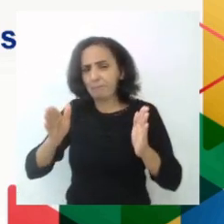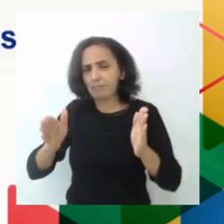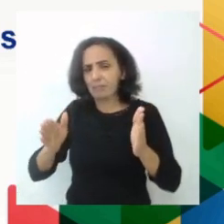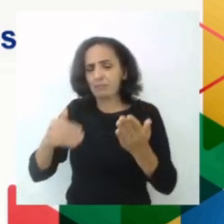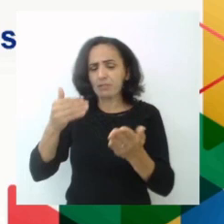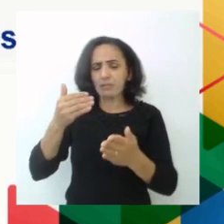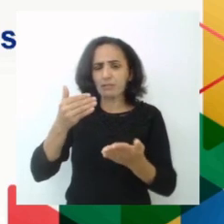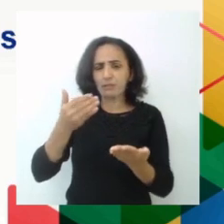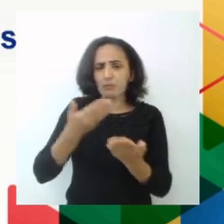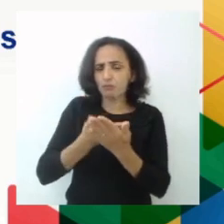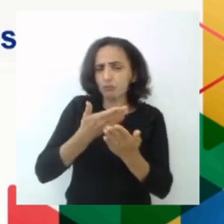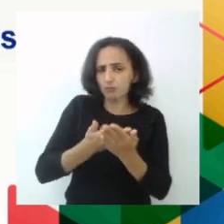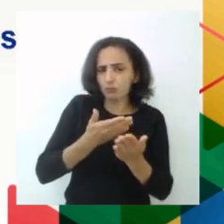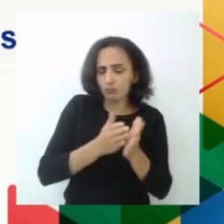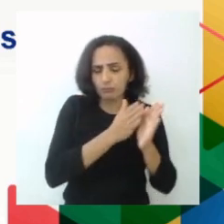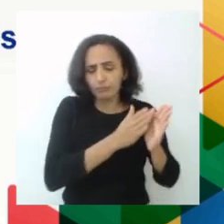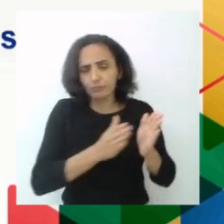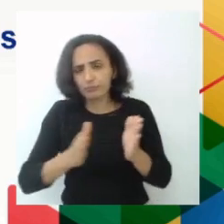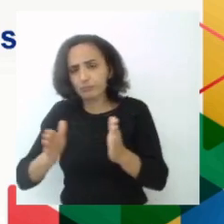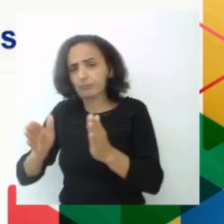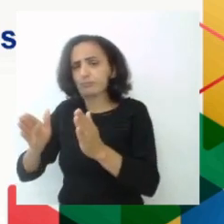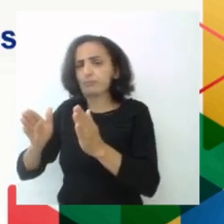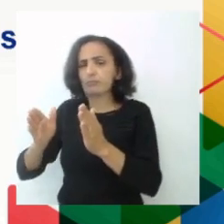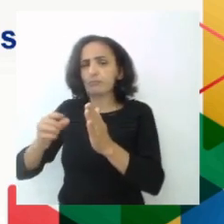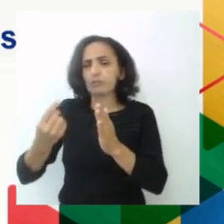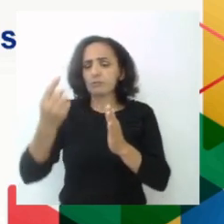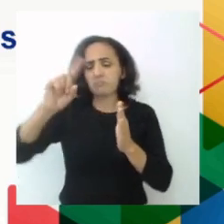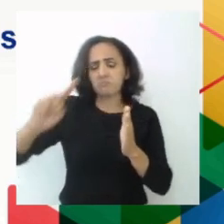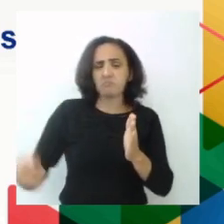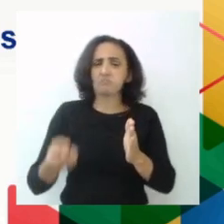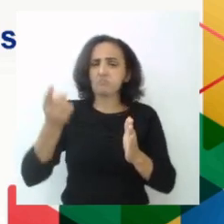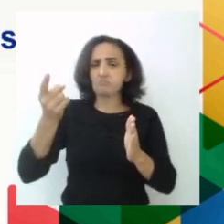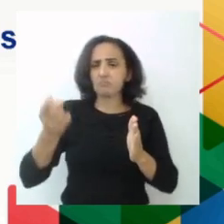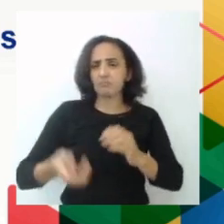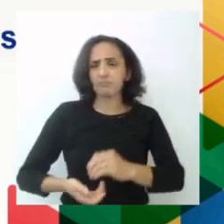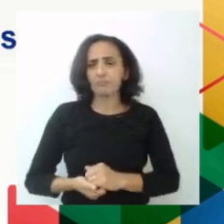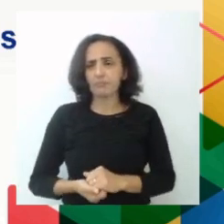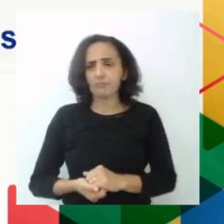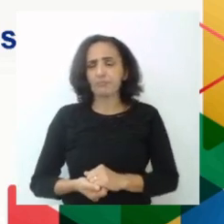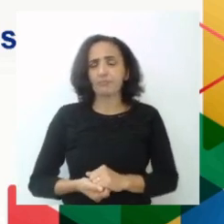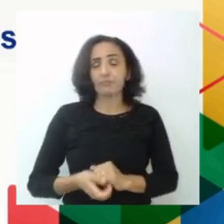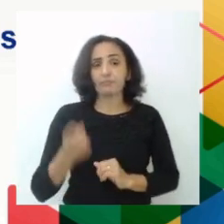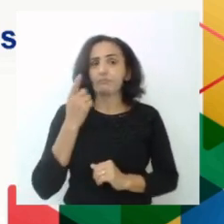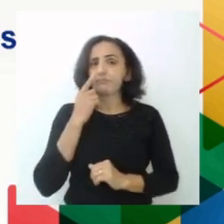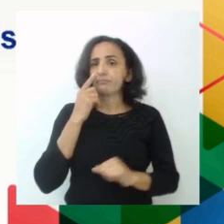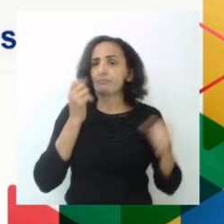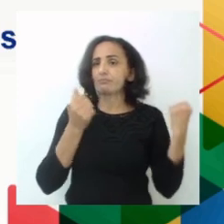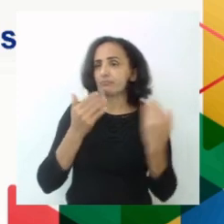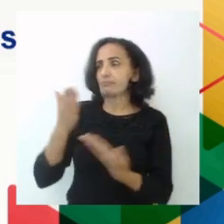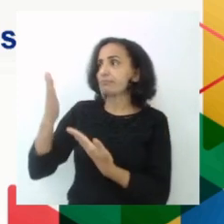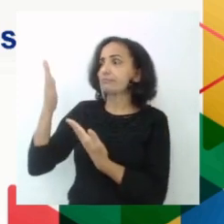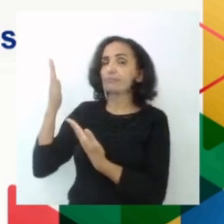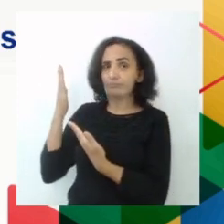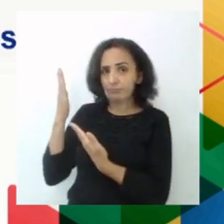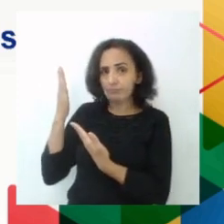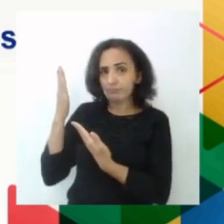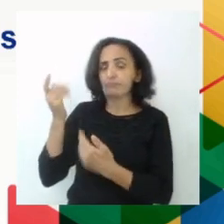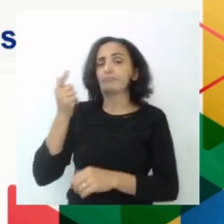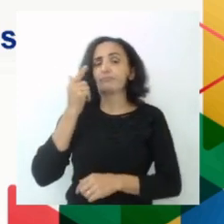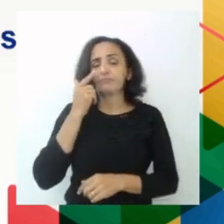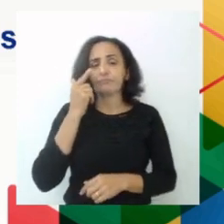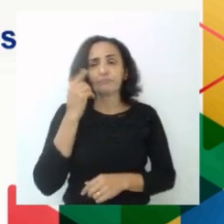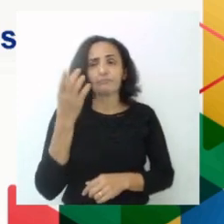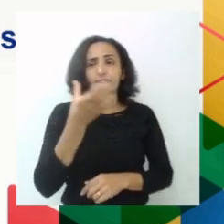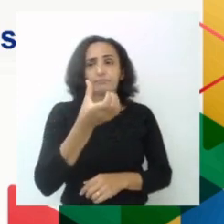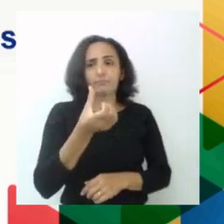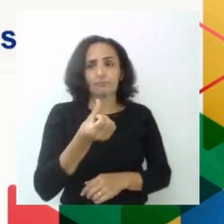centenas e na unidade de milhar, né? E aí vai ficar o seguinte: 6 vezes na